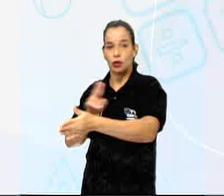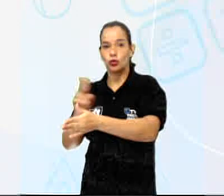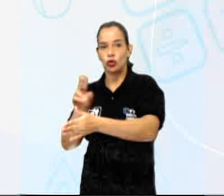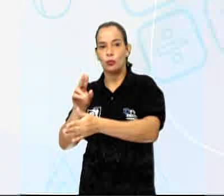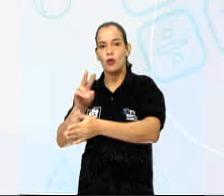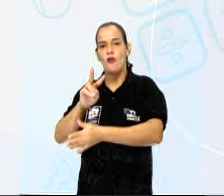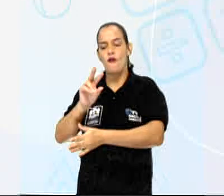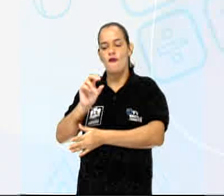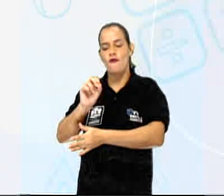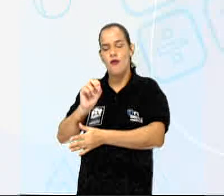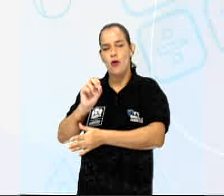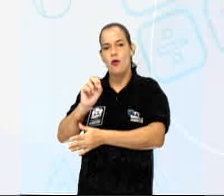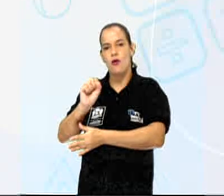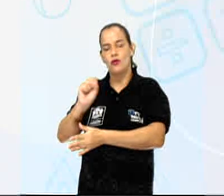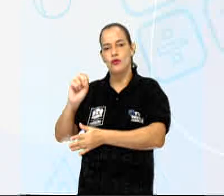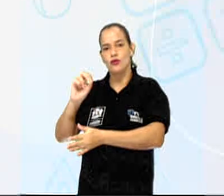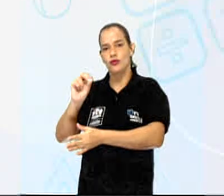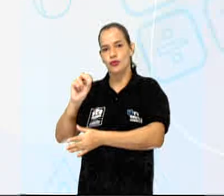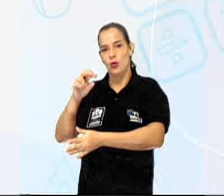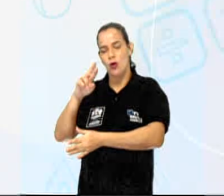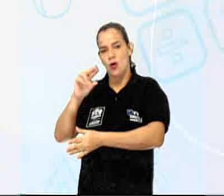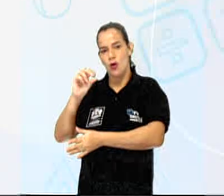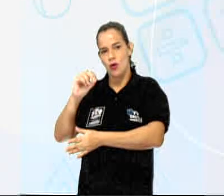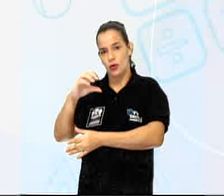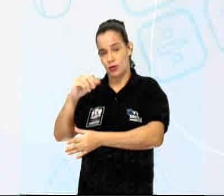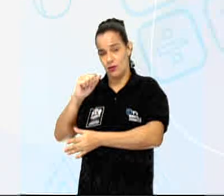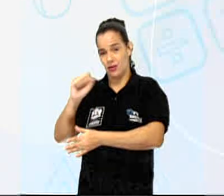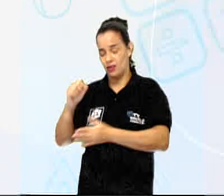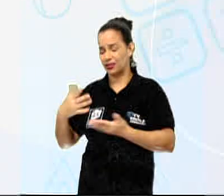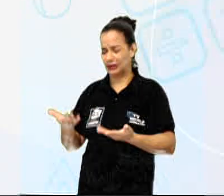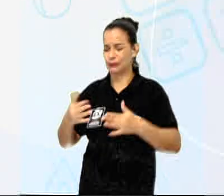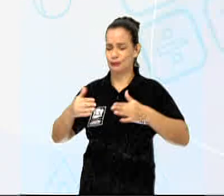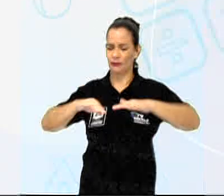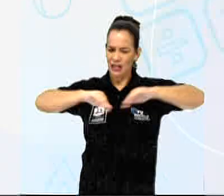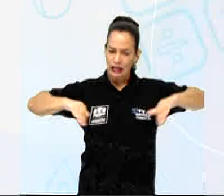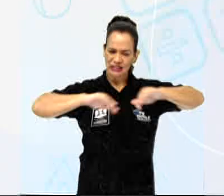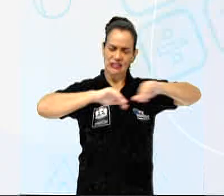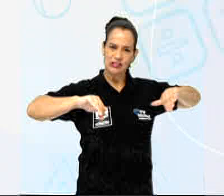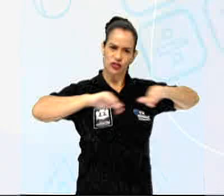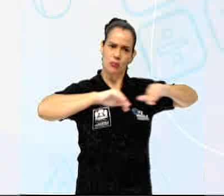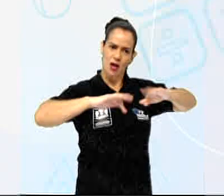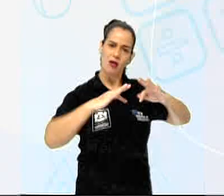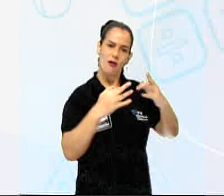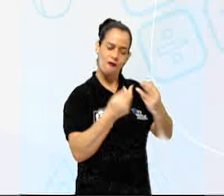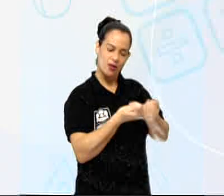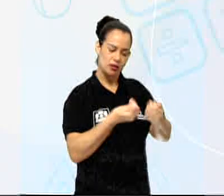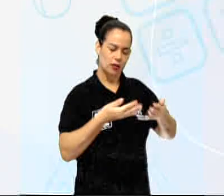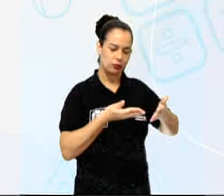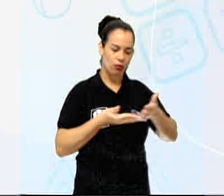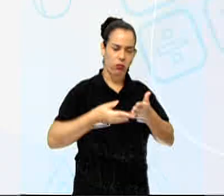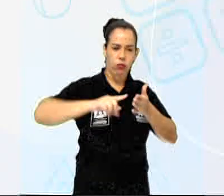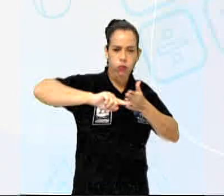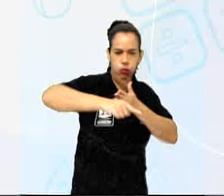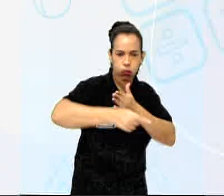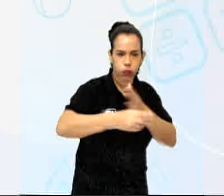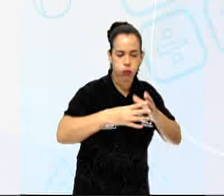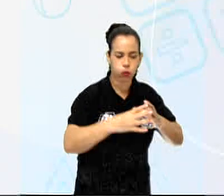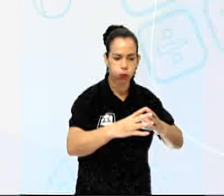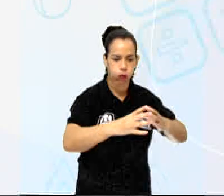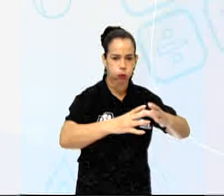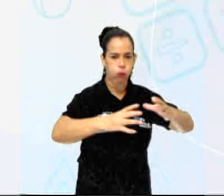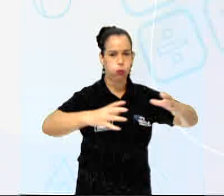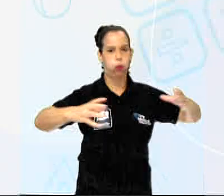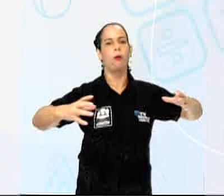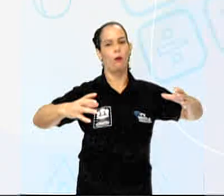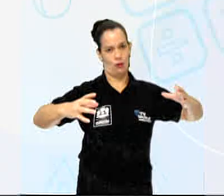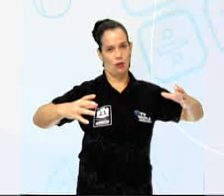esses grandes espaços aí, esse estágio final da erosão, onde um imenso buraco é